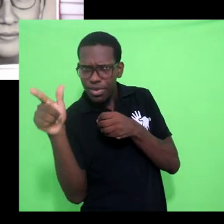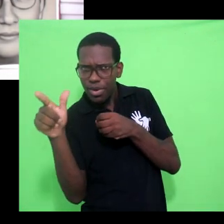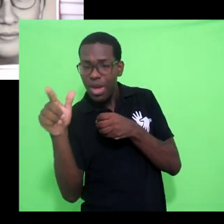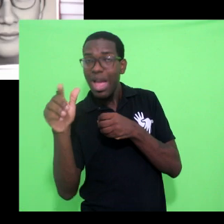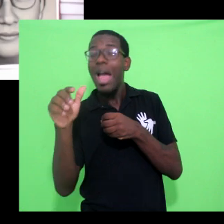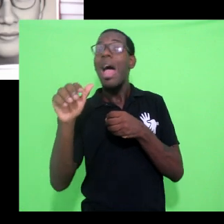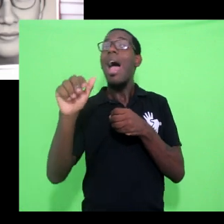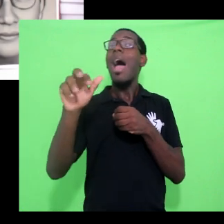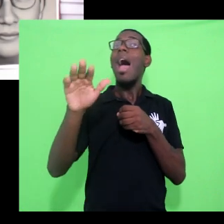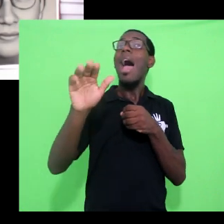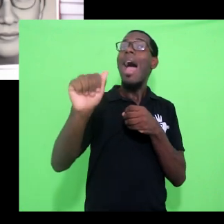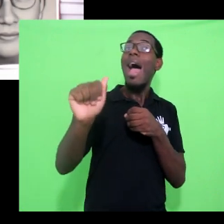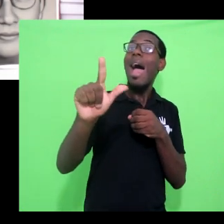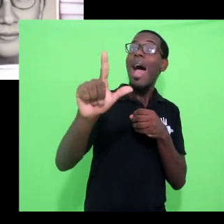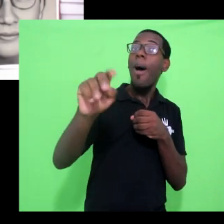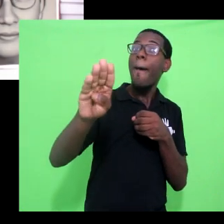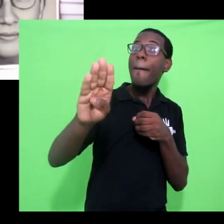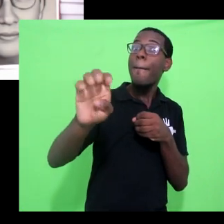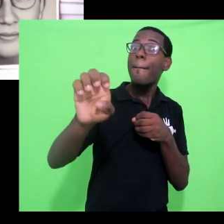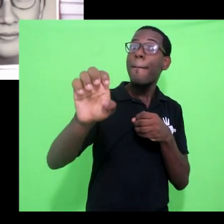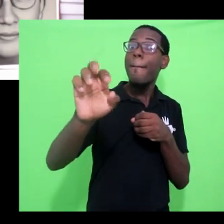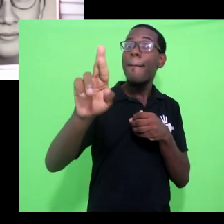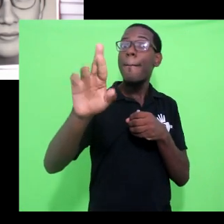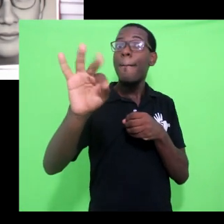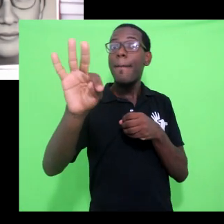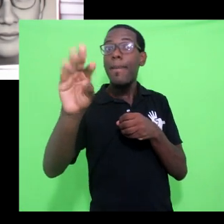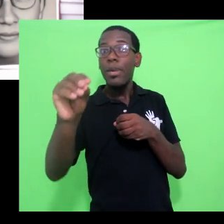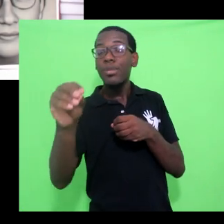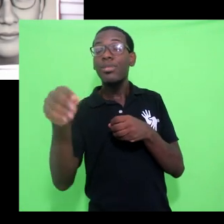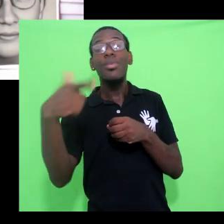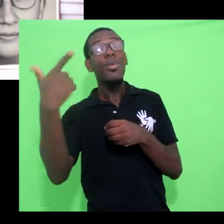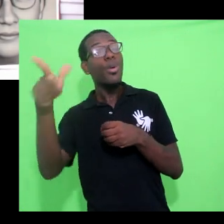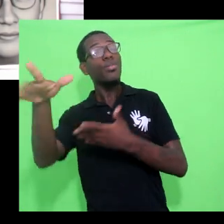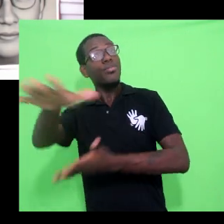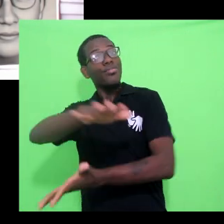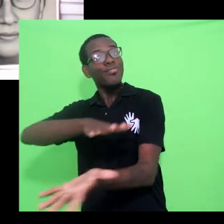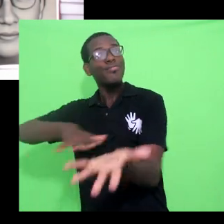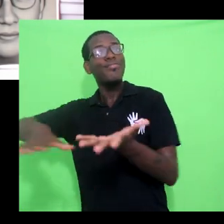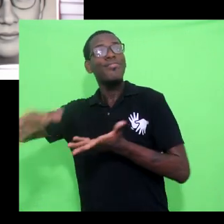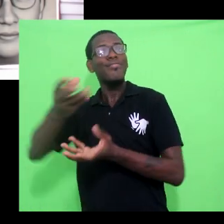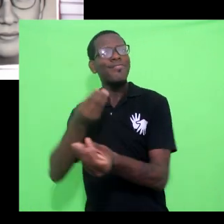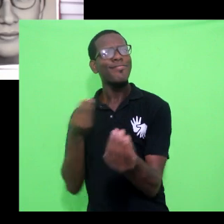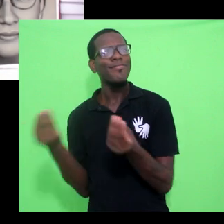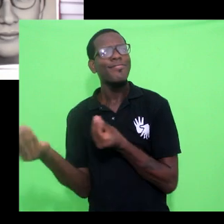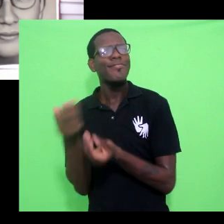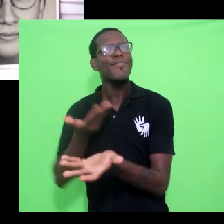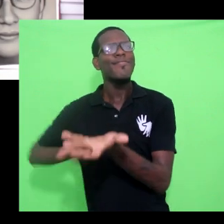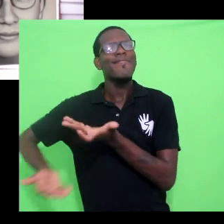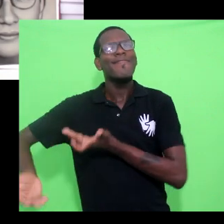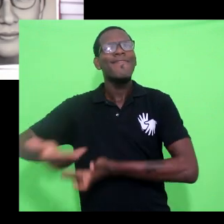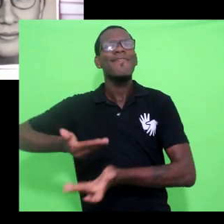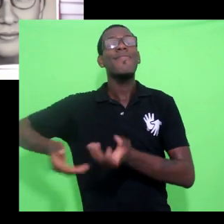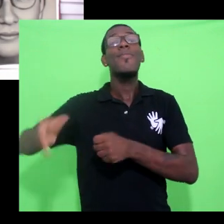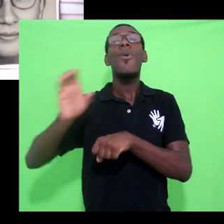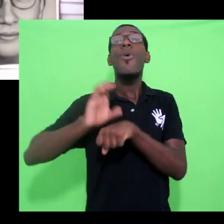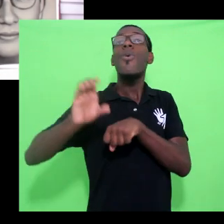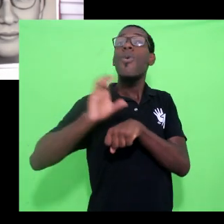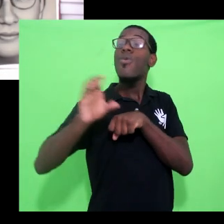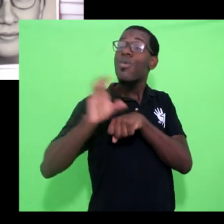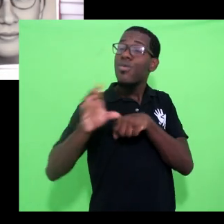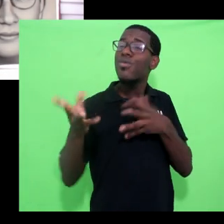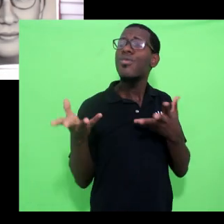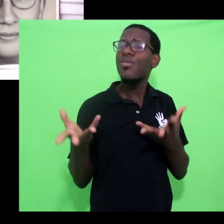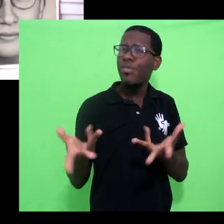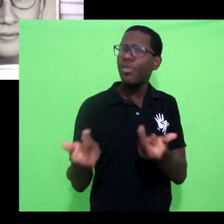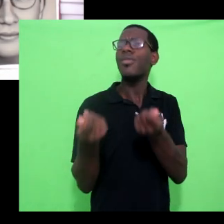Gênesis, né, um contato mais próximo do professor Ney Alberto,